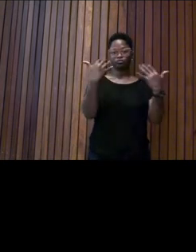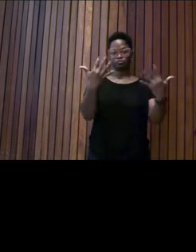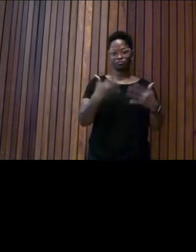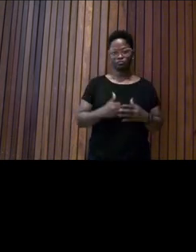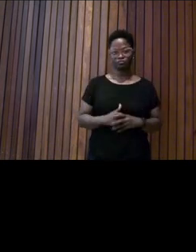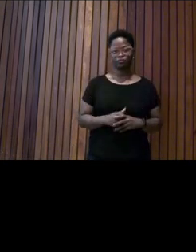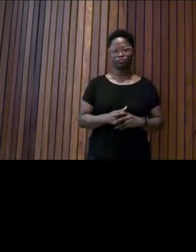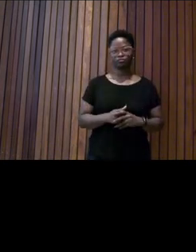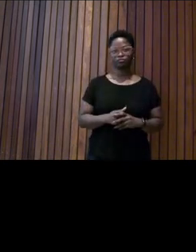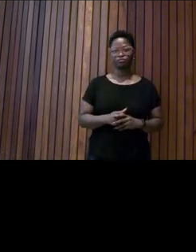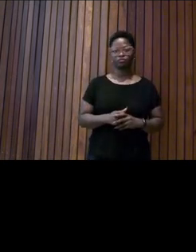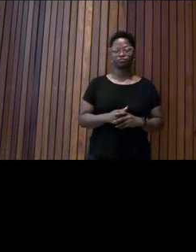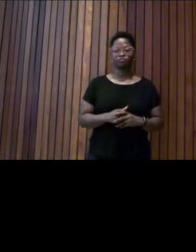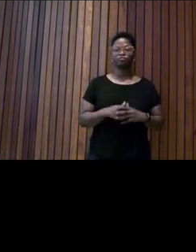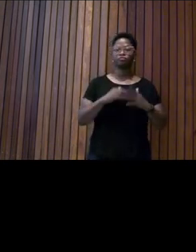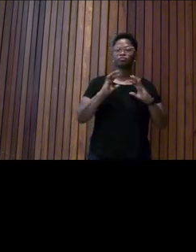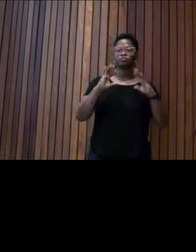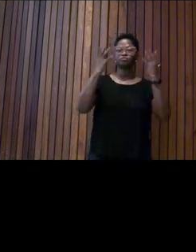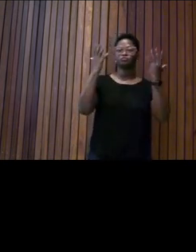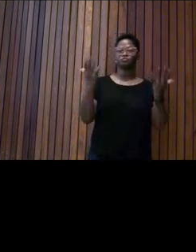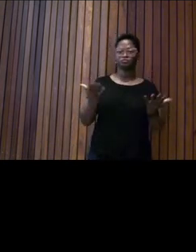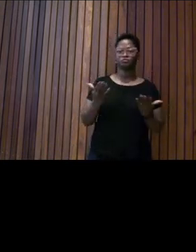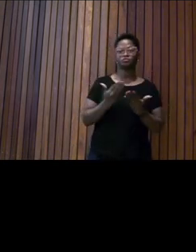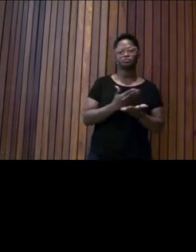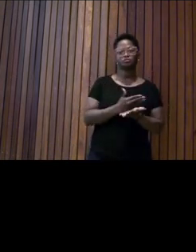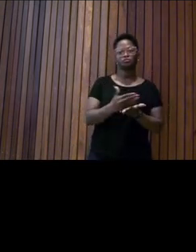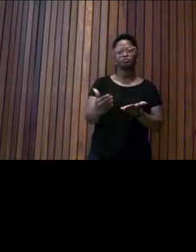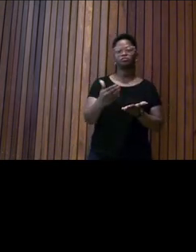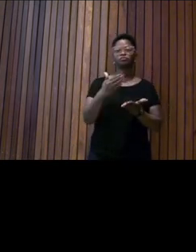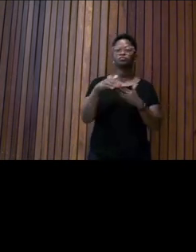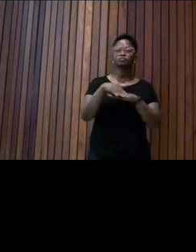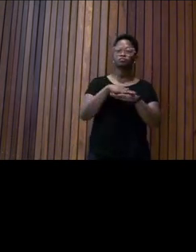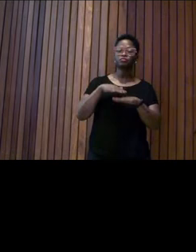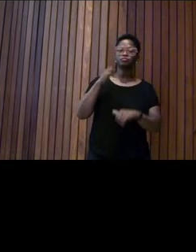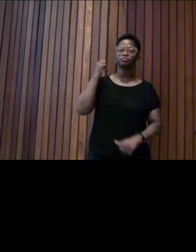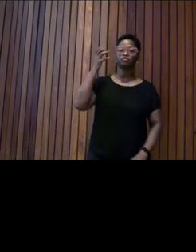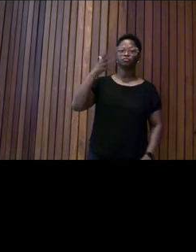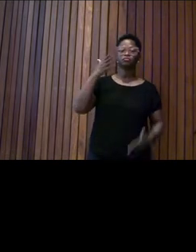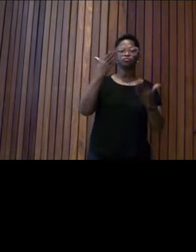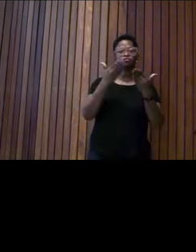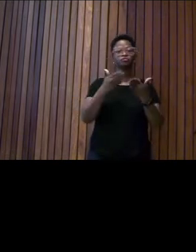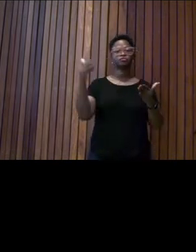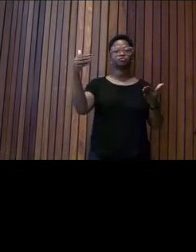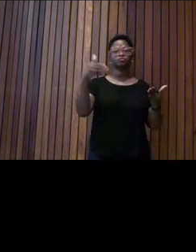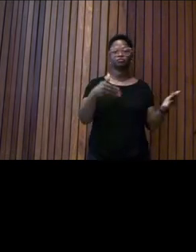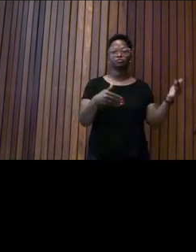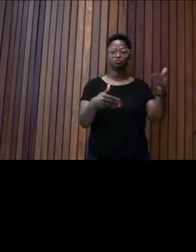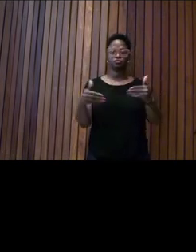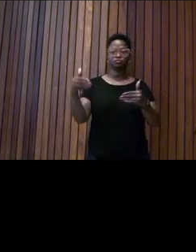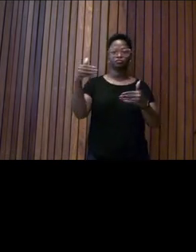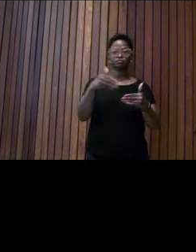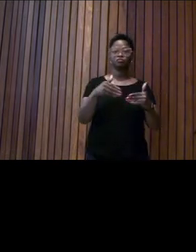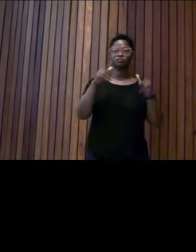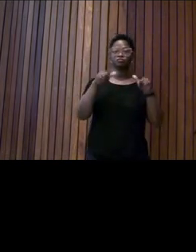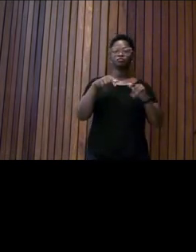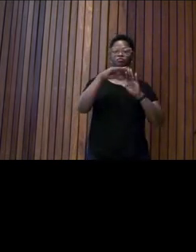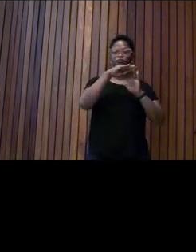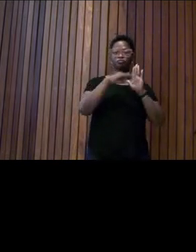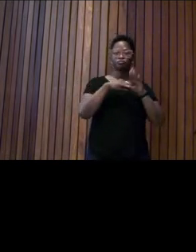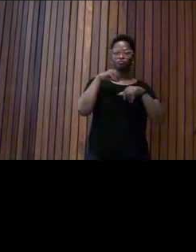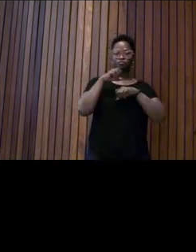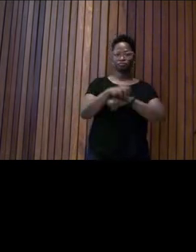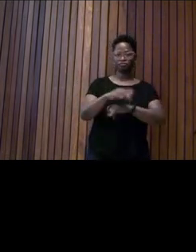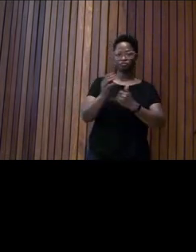plateia. O evento de hoje ele se insere no ciclo de palestras abertas ao público no âmbito do Programa de